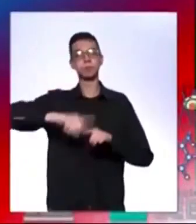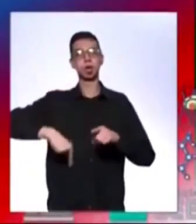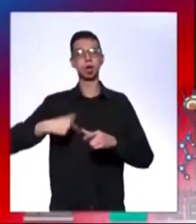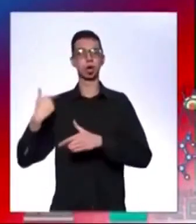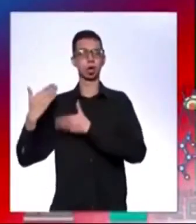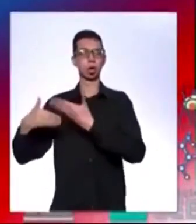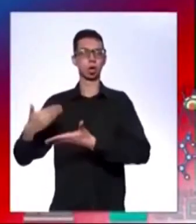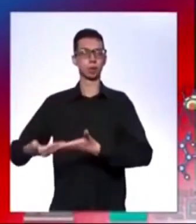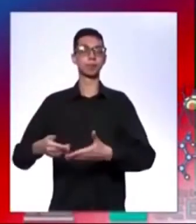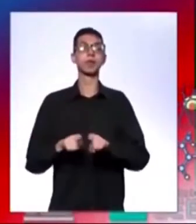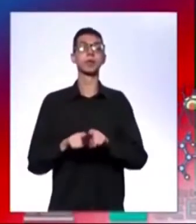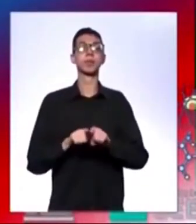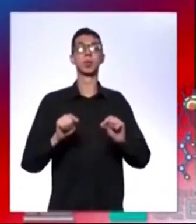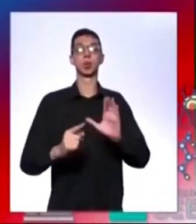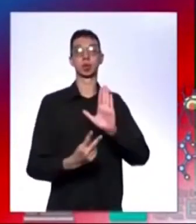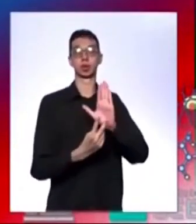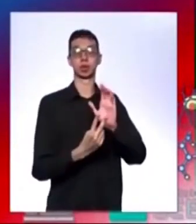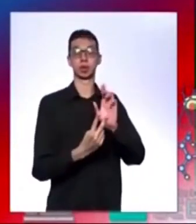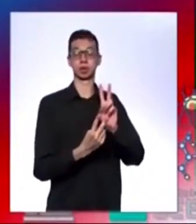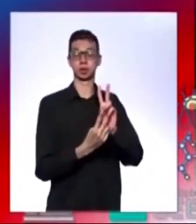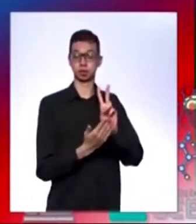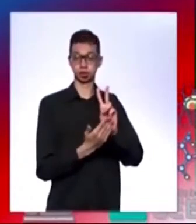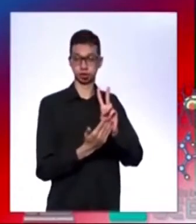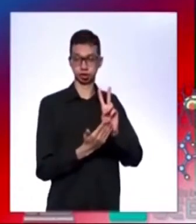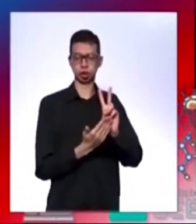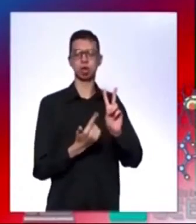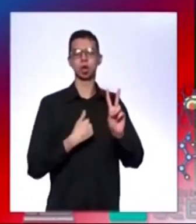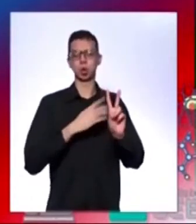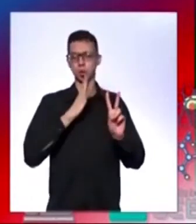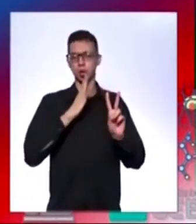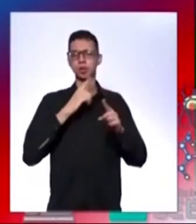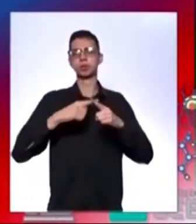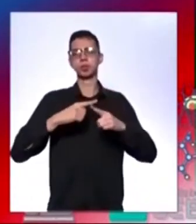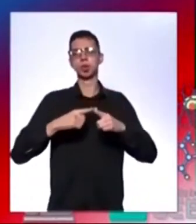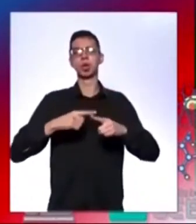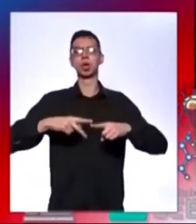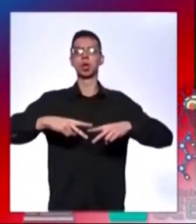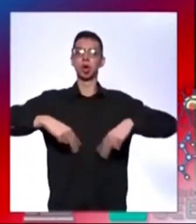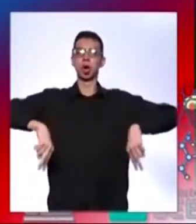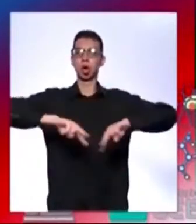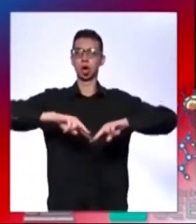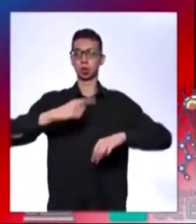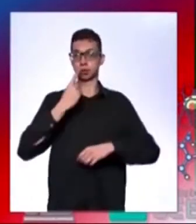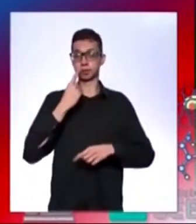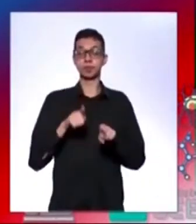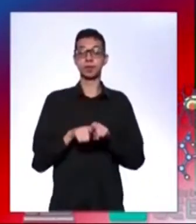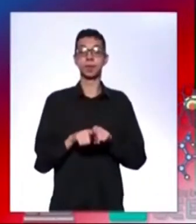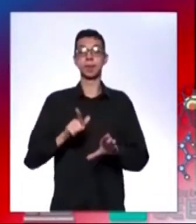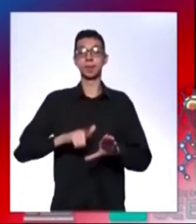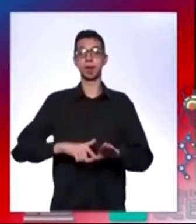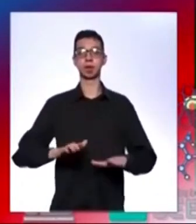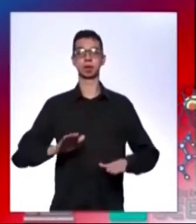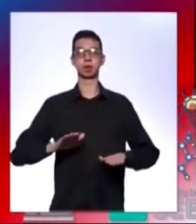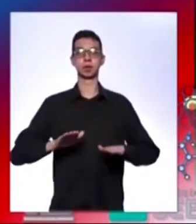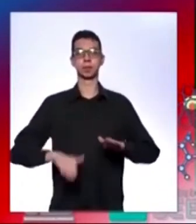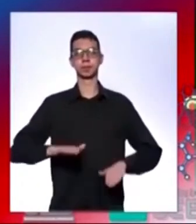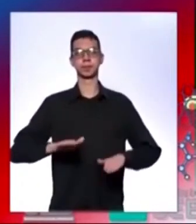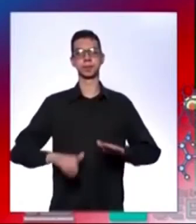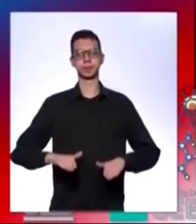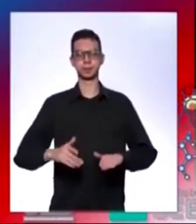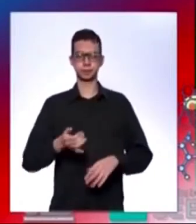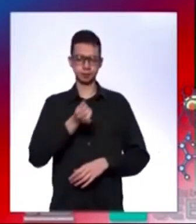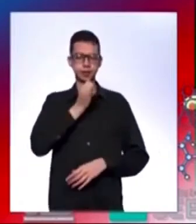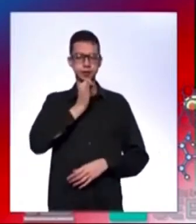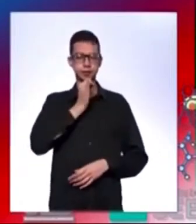danças de origem indígena. Em geral, eu reconheço elas porque elas são de roda, tá certo? Com batidas de pé. Muito famoso